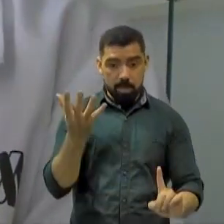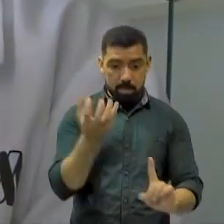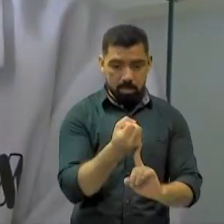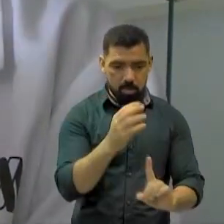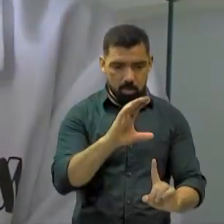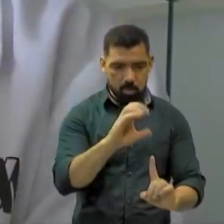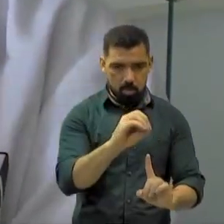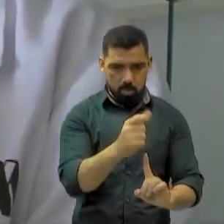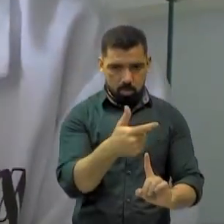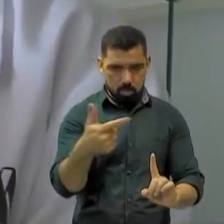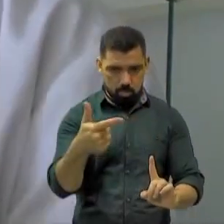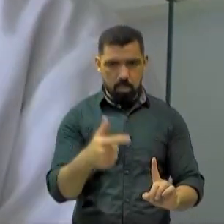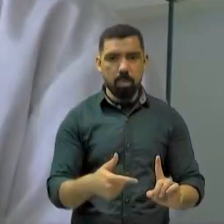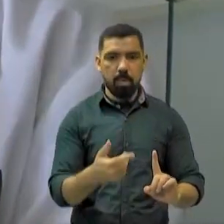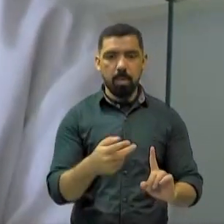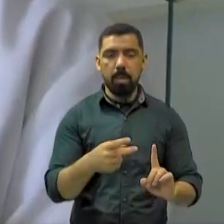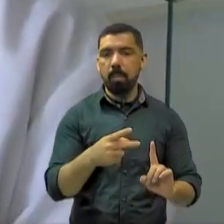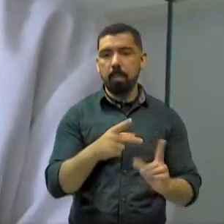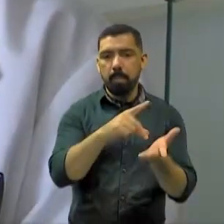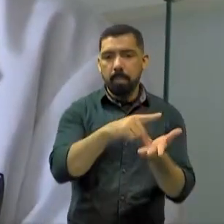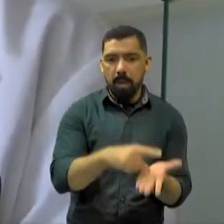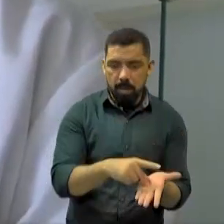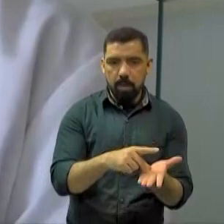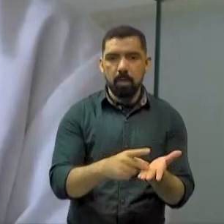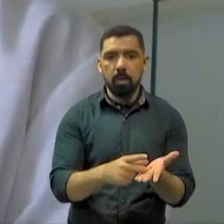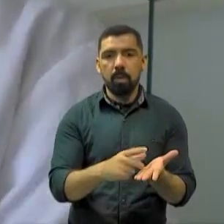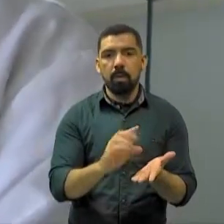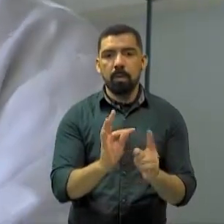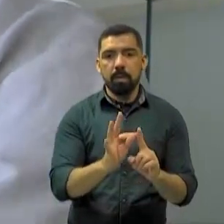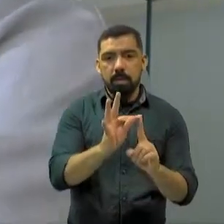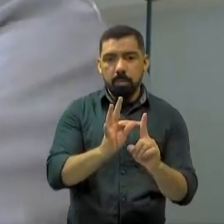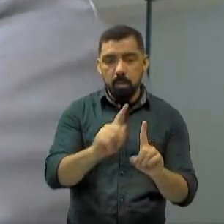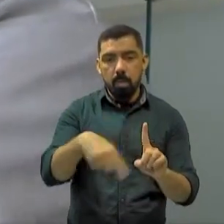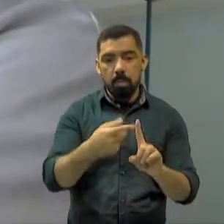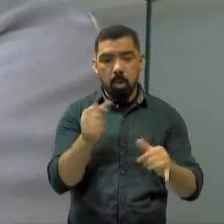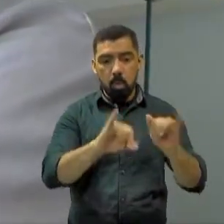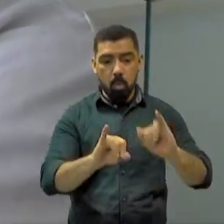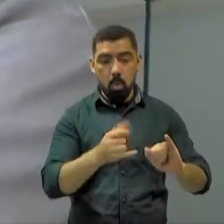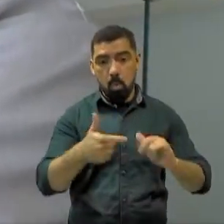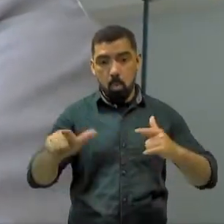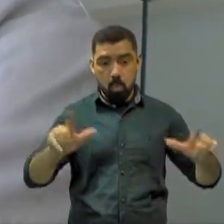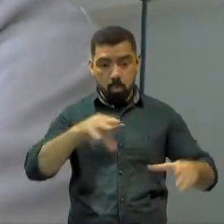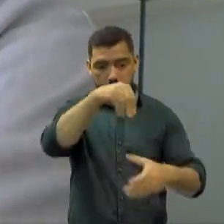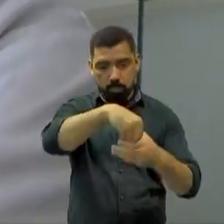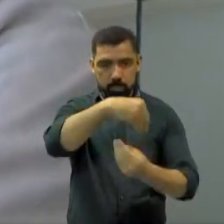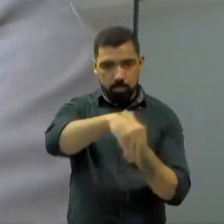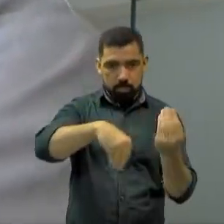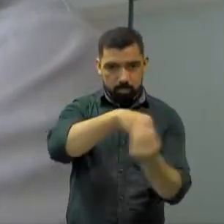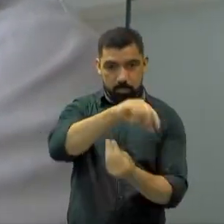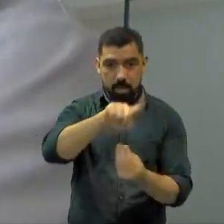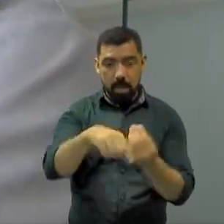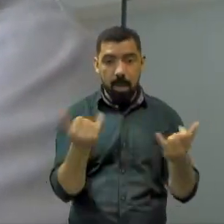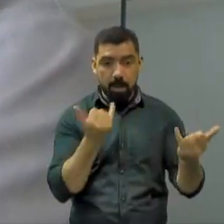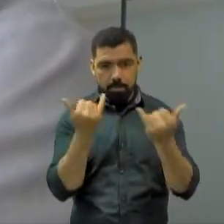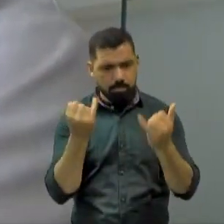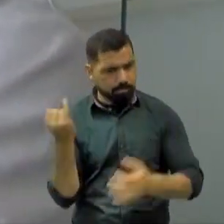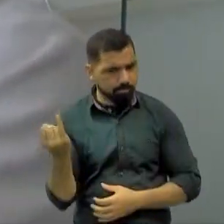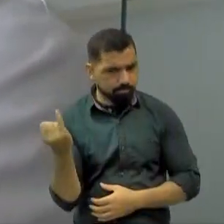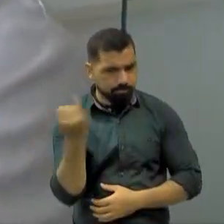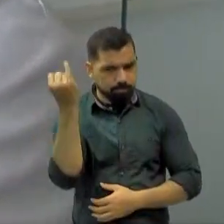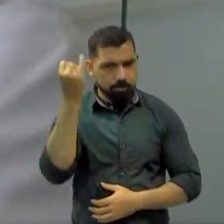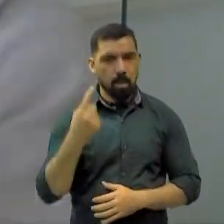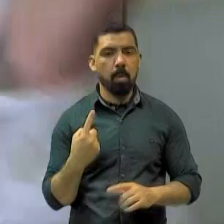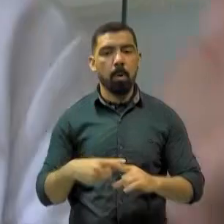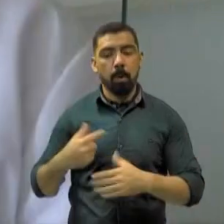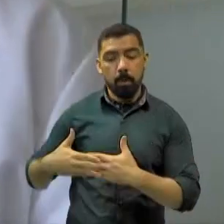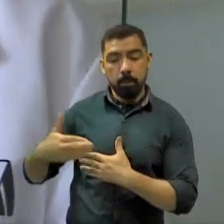pressão, com a temperatura e com os outros componentes que estão presentes na mistura. E essa informação é uma informação chave para que eu possa fazer